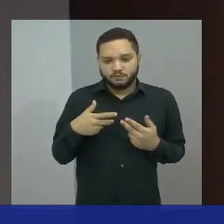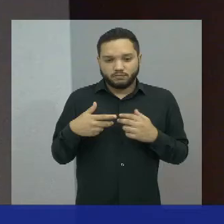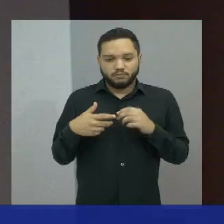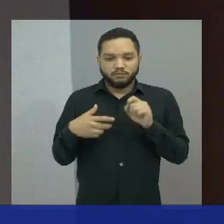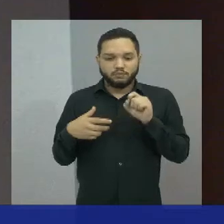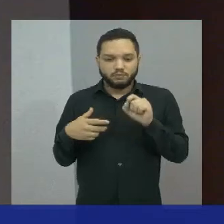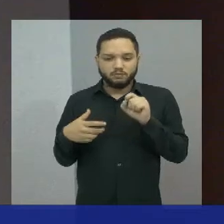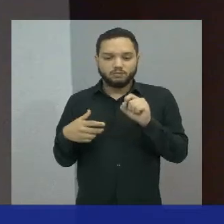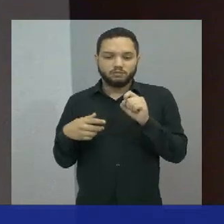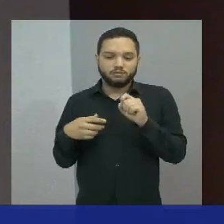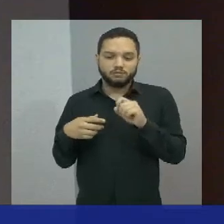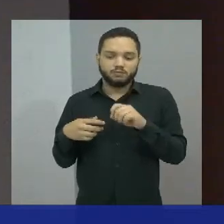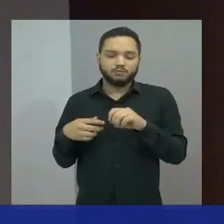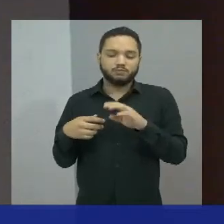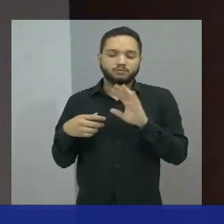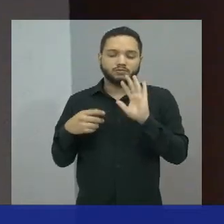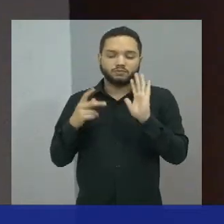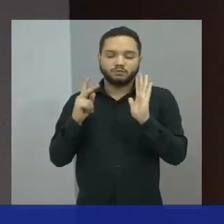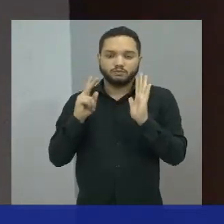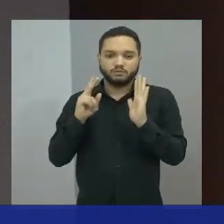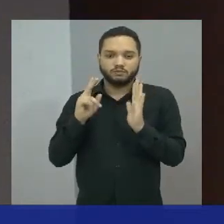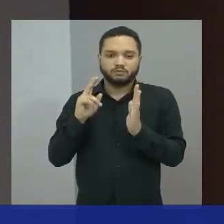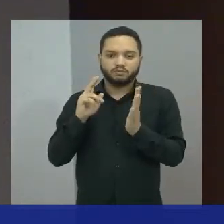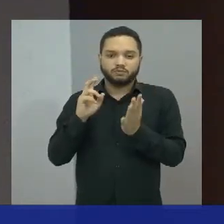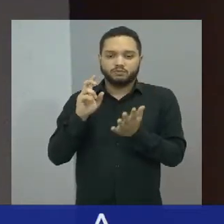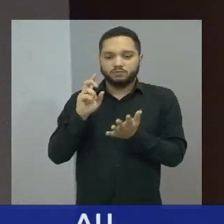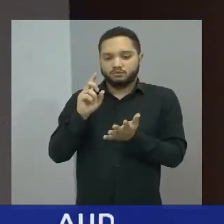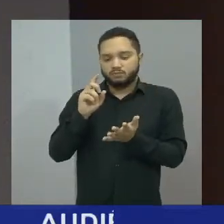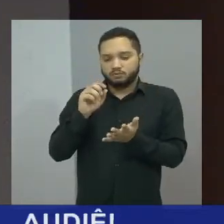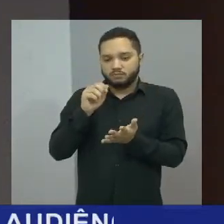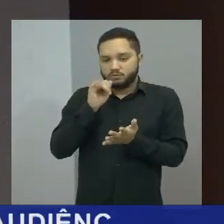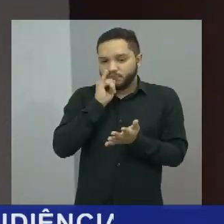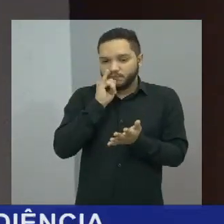são circunstâncias que podem, no caso concreto,